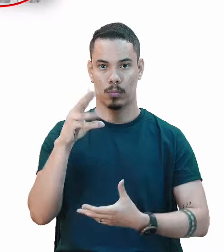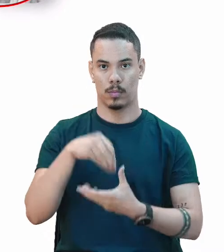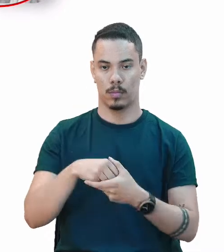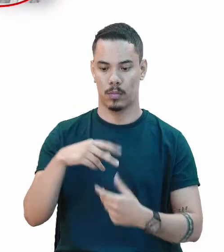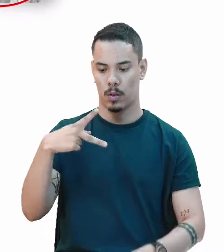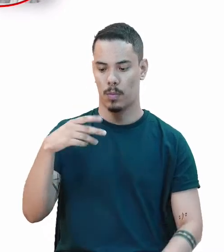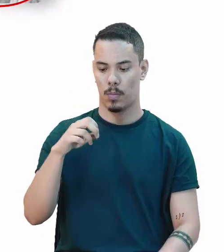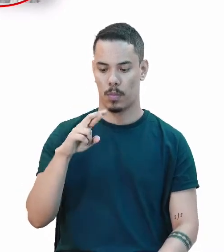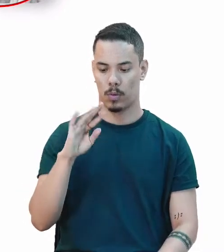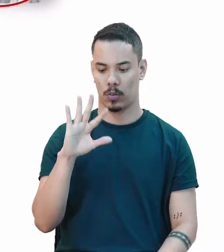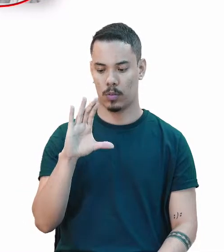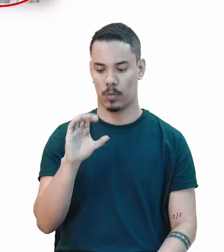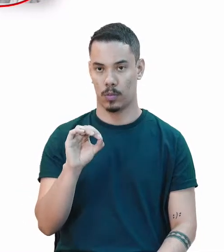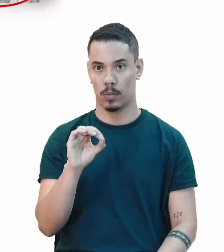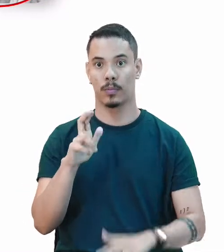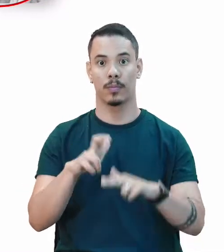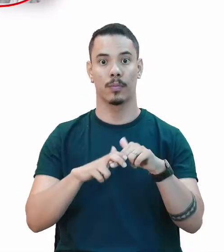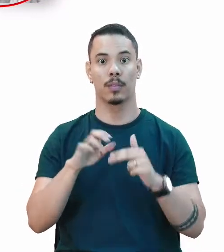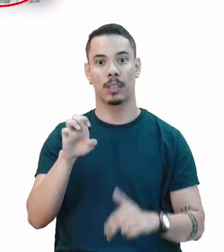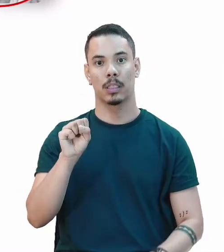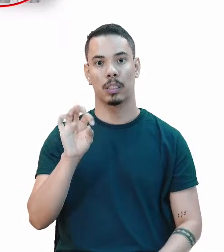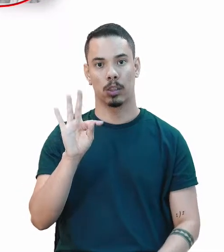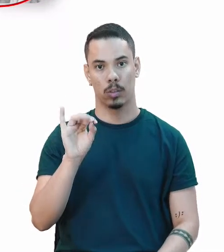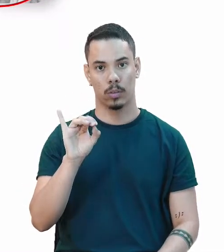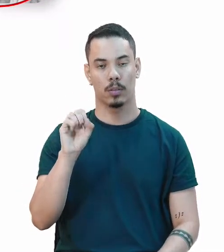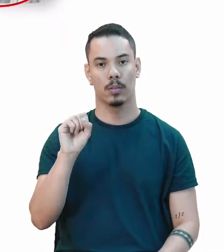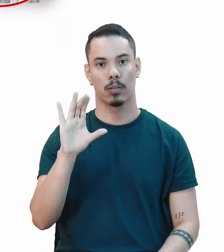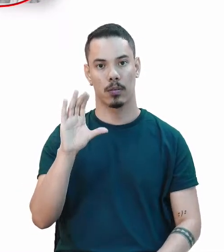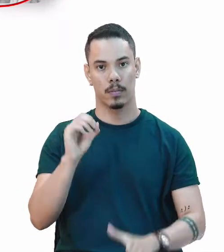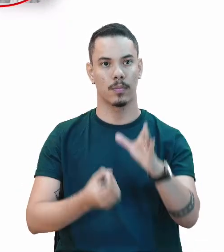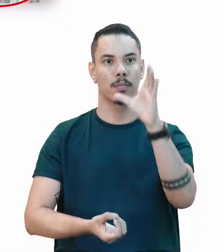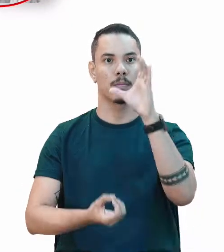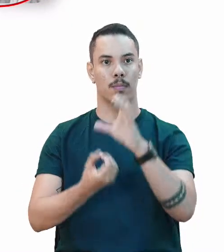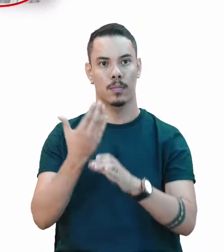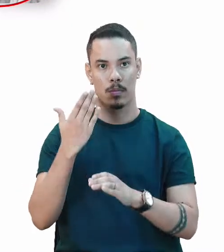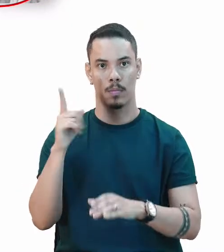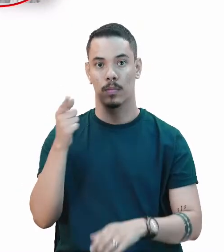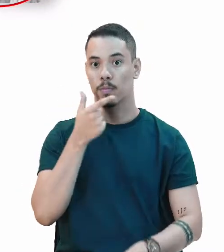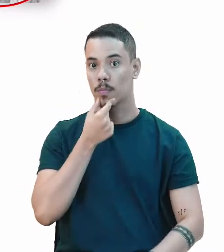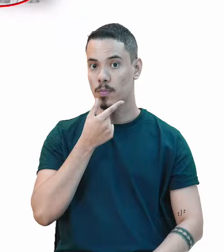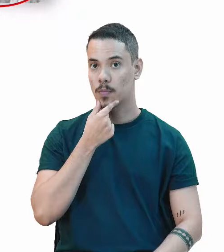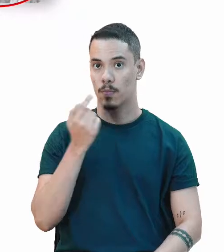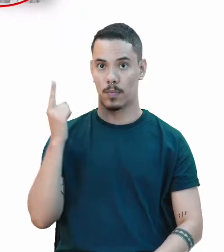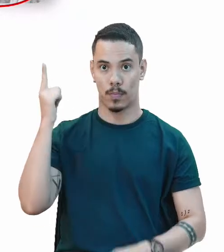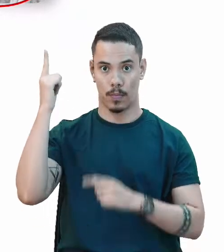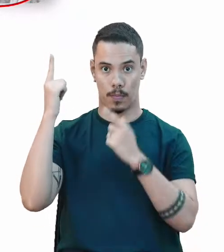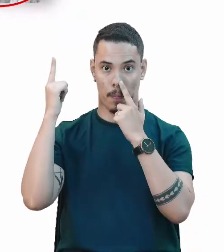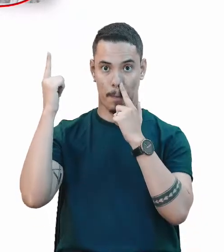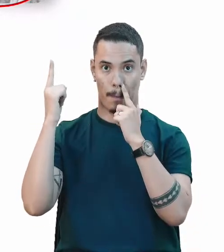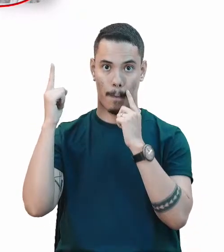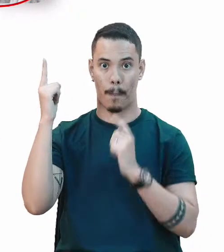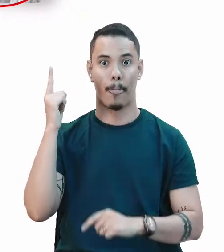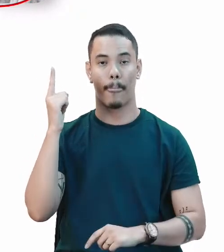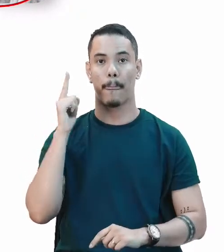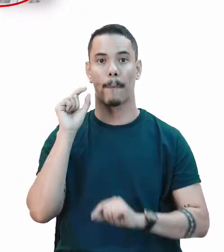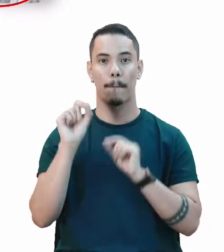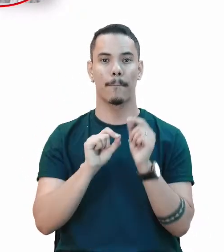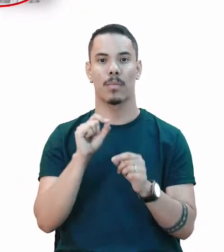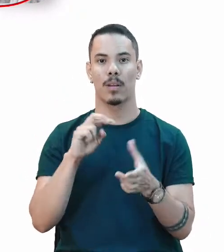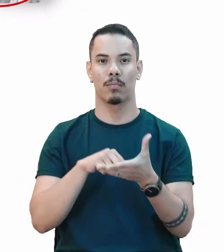O estoicismo, fundado a partir das ideias de Zenão de Cício, foi a